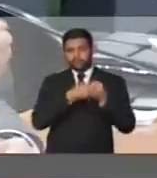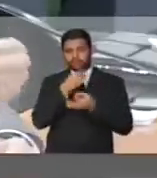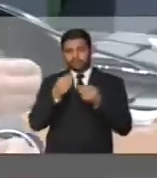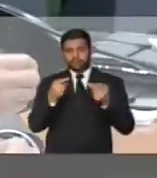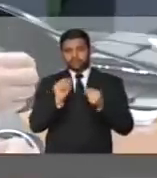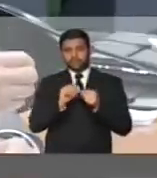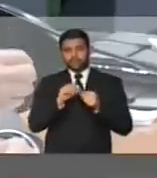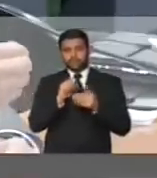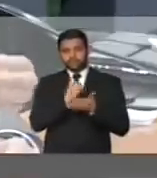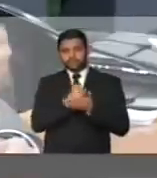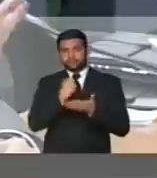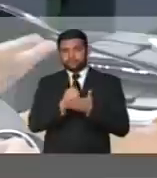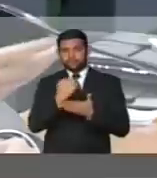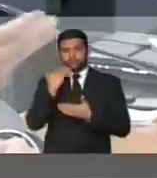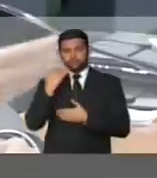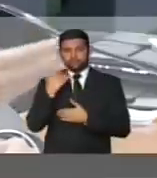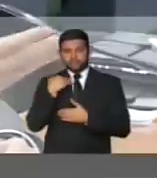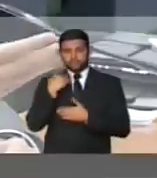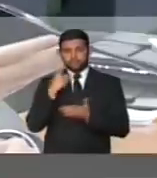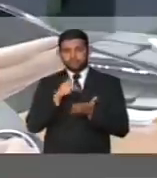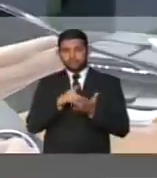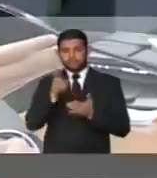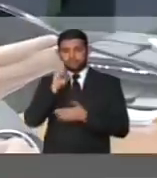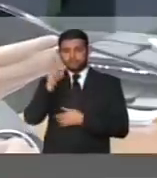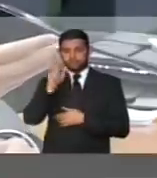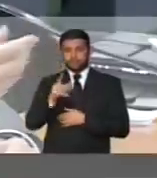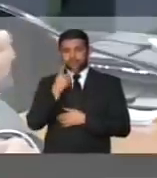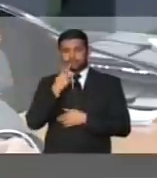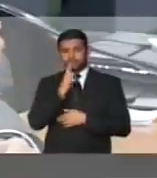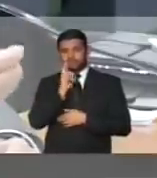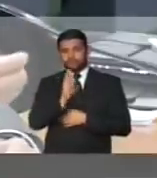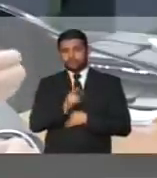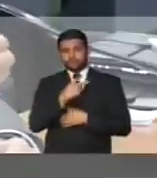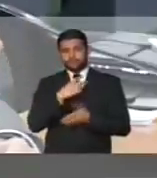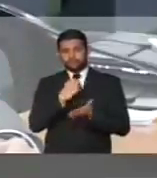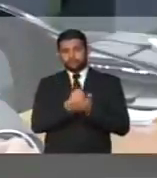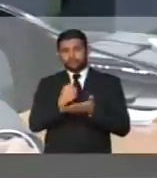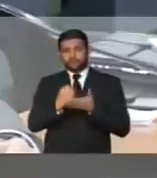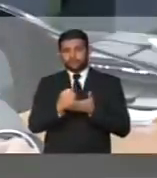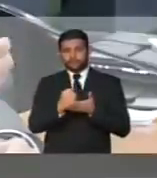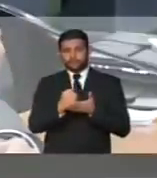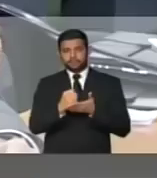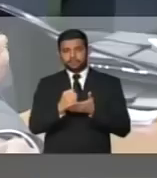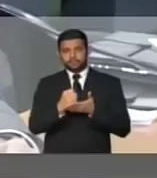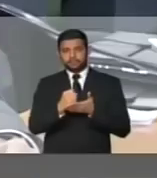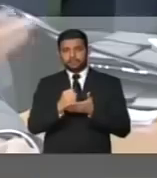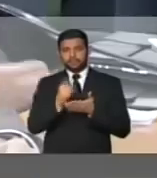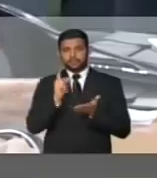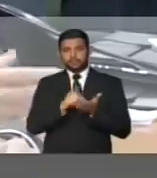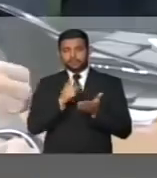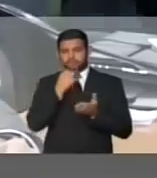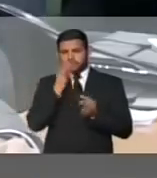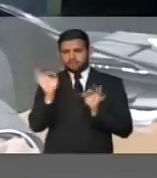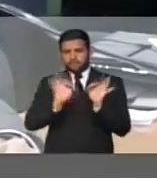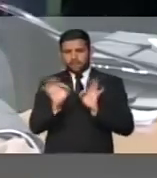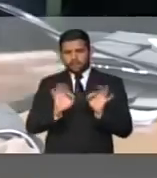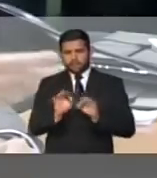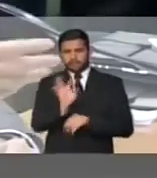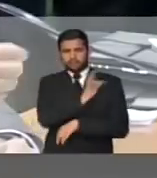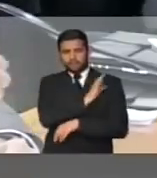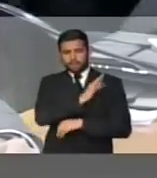suposições de que os contratos do banco, obviamente, como Vossa Senhoria já respondeu, são contratos extremamente bem elaborados,